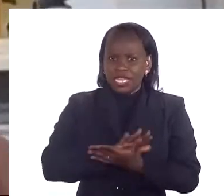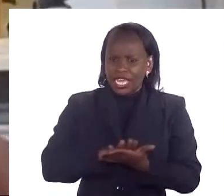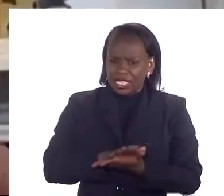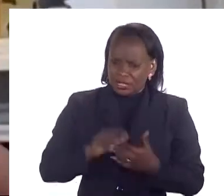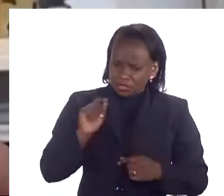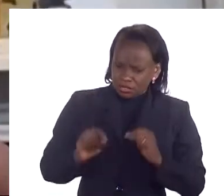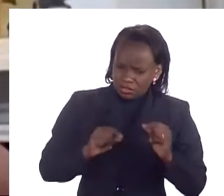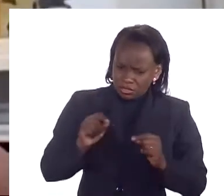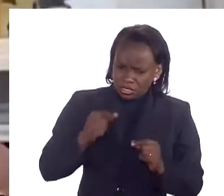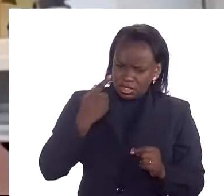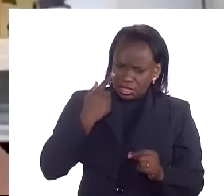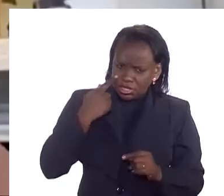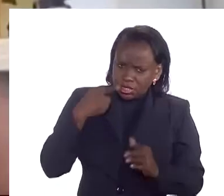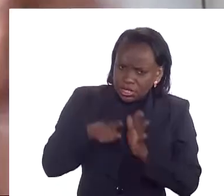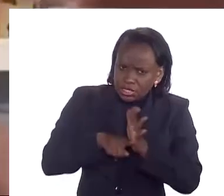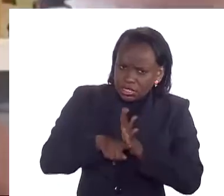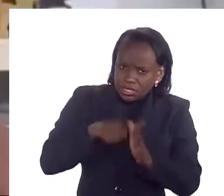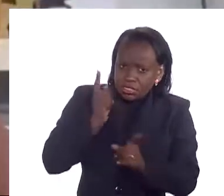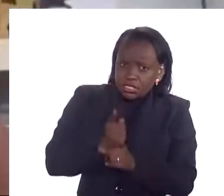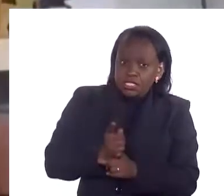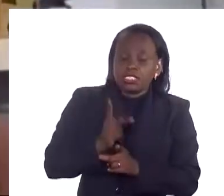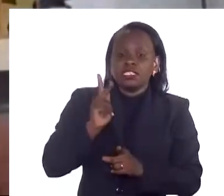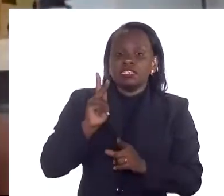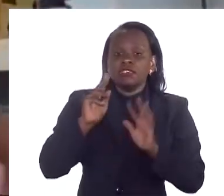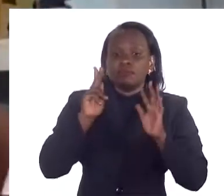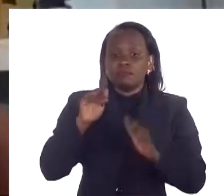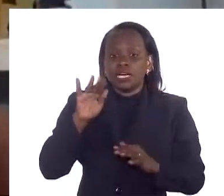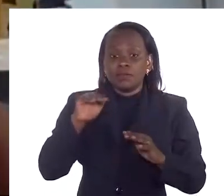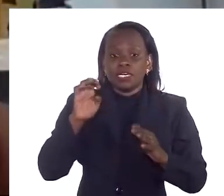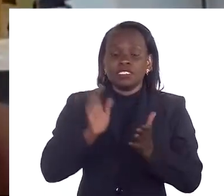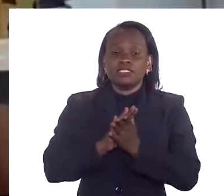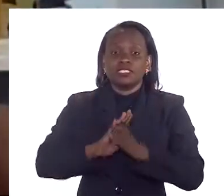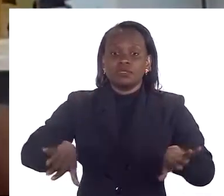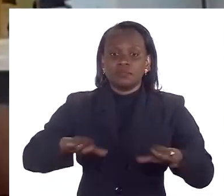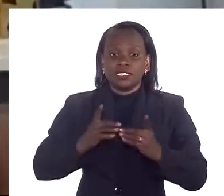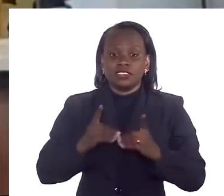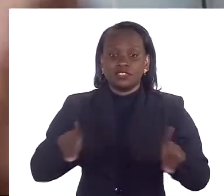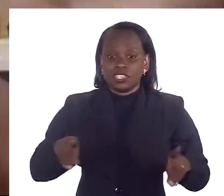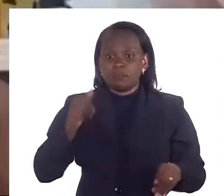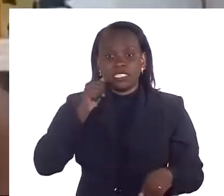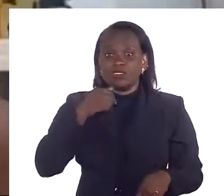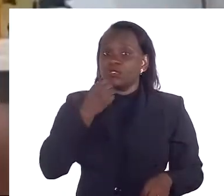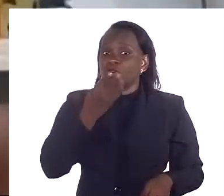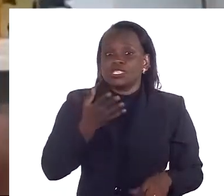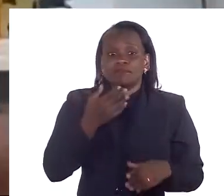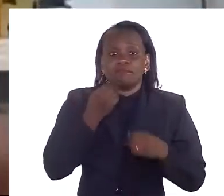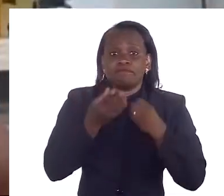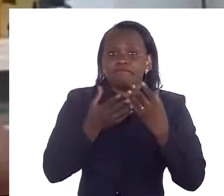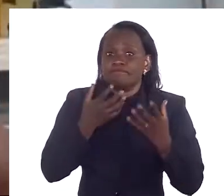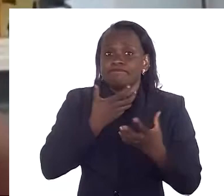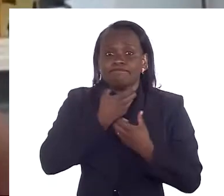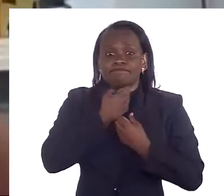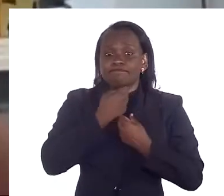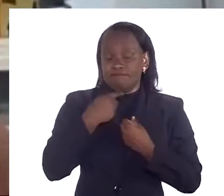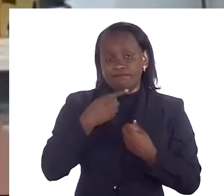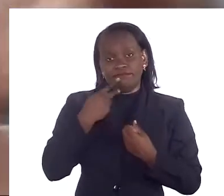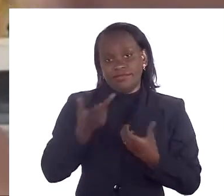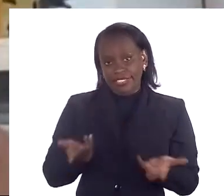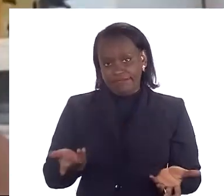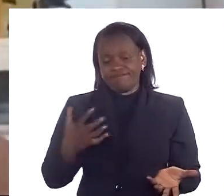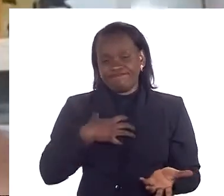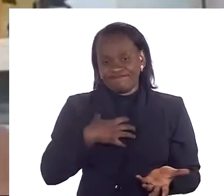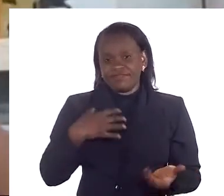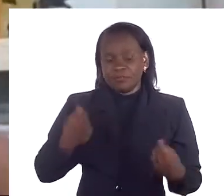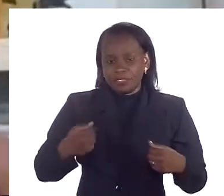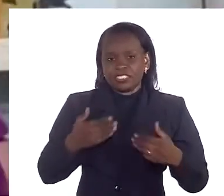mais resposta nenhuma. E aí eu fui descobrir que os pais estavam passando por um processo de divórcio que ela nem conseguia falar o que estava acontecendo, né? Então, a gente tem que